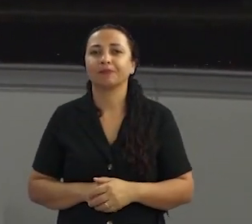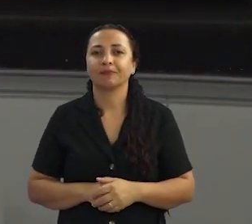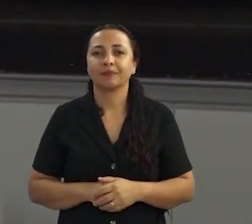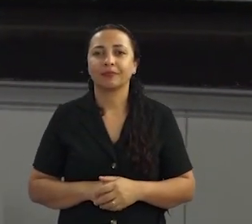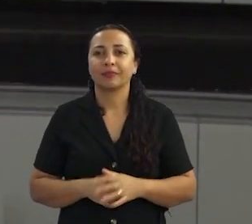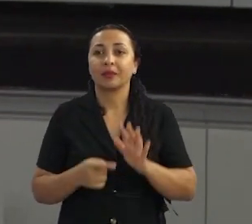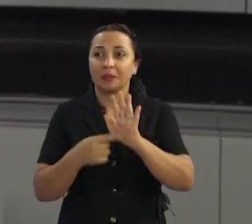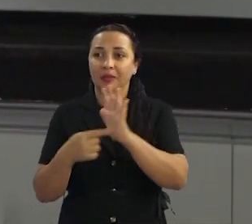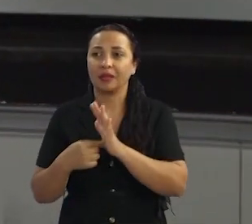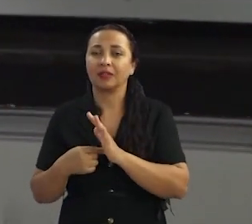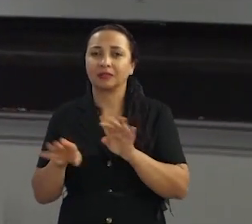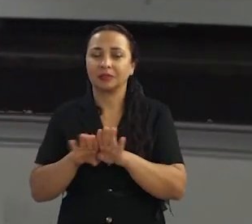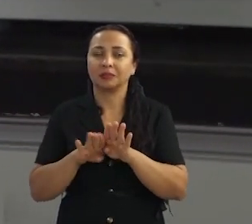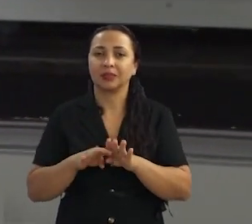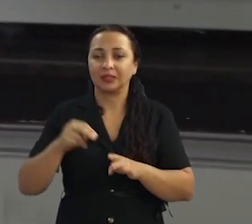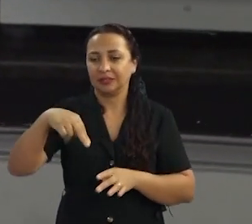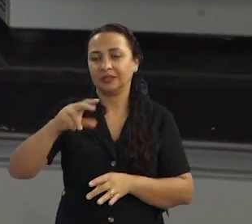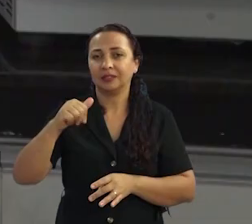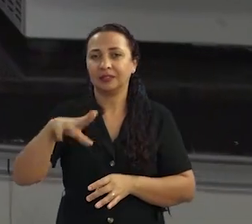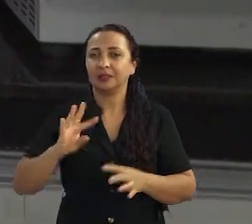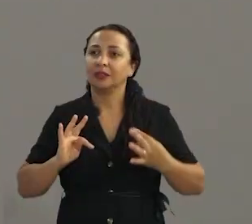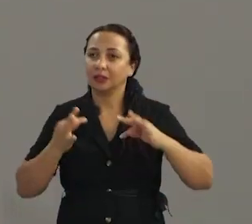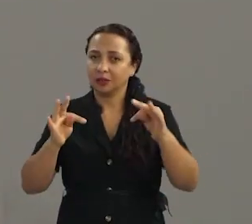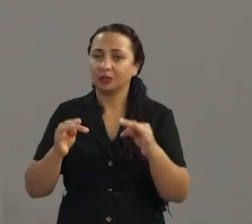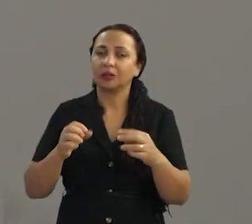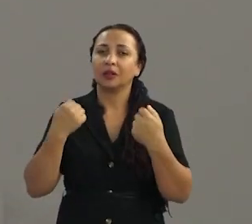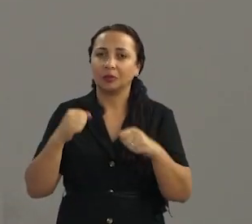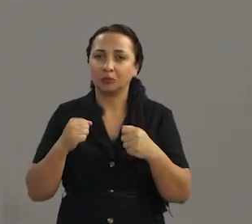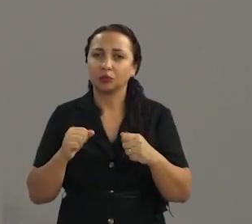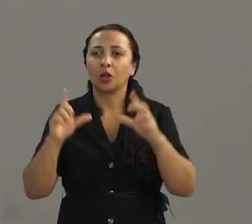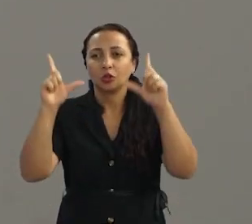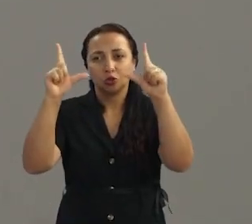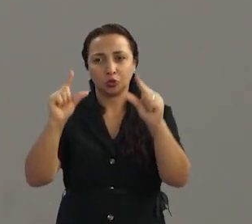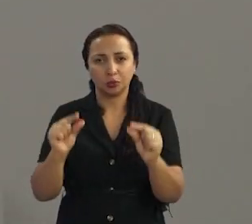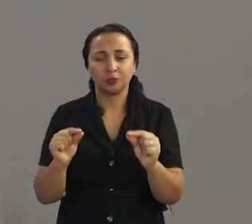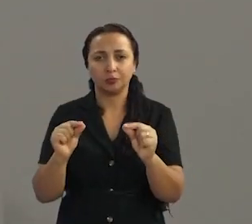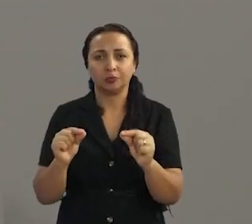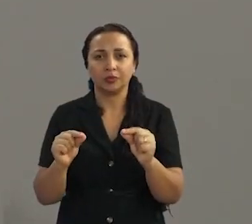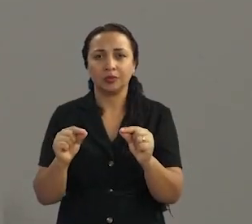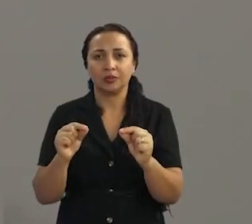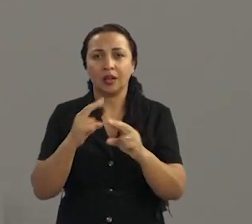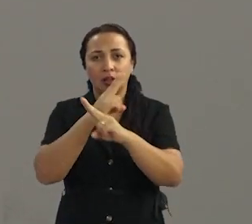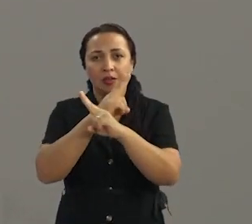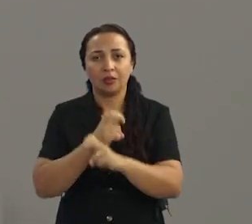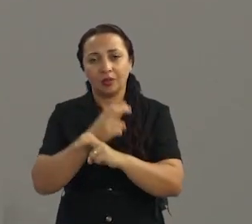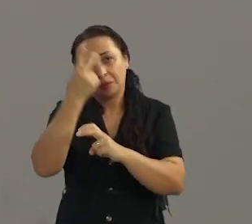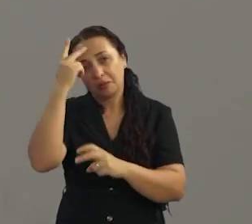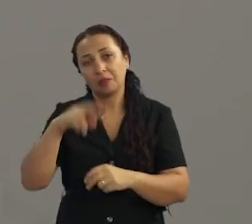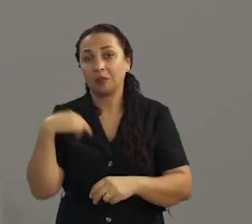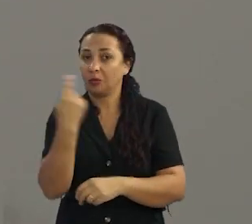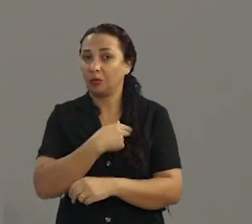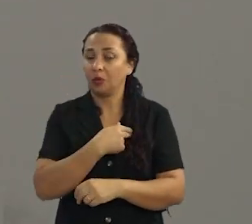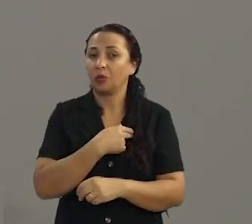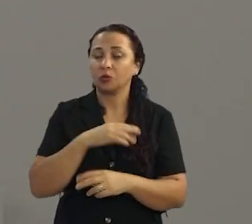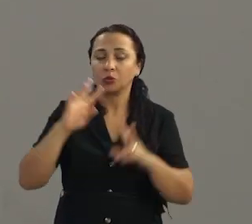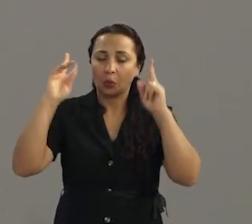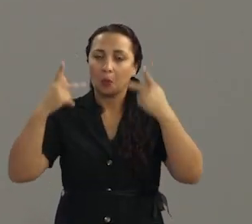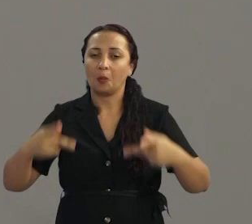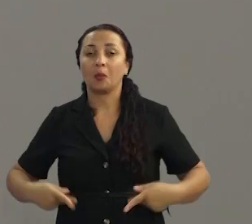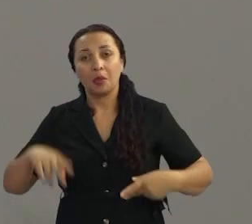pesquisa mostraram que temos um produto nanotecnológico que possibilita uma redução da toxicidade tanto para nós seres